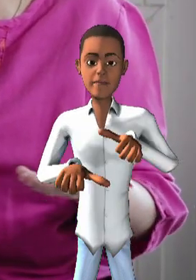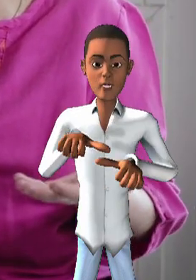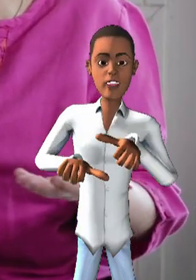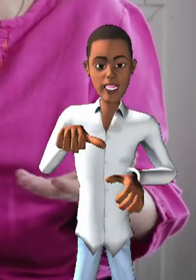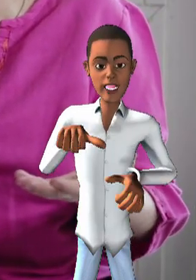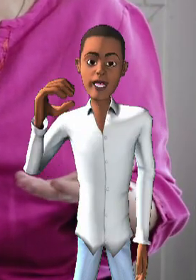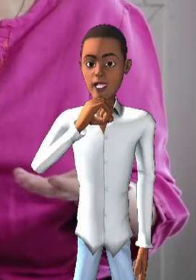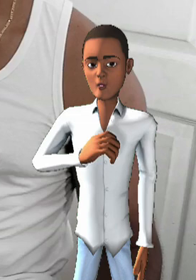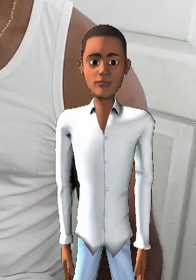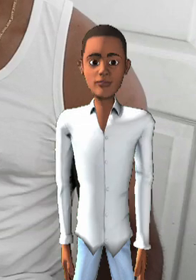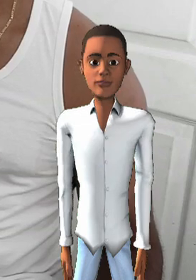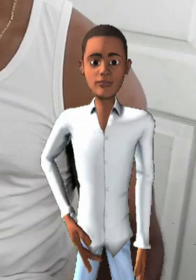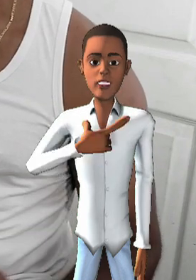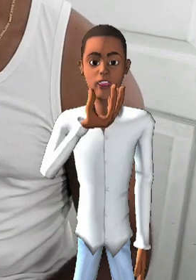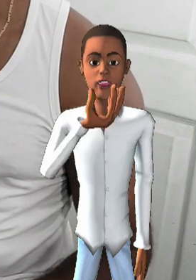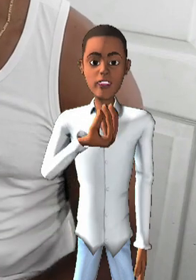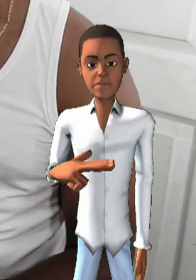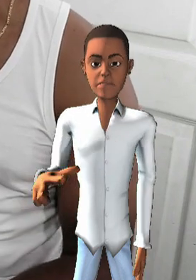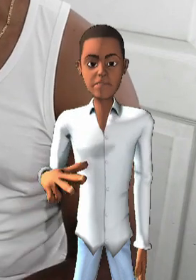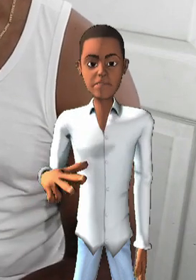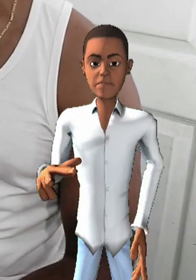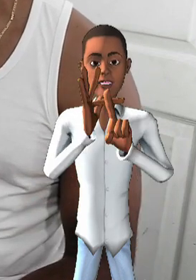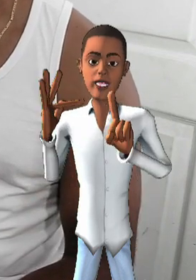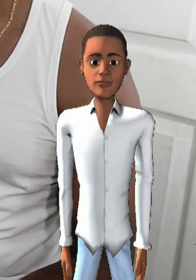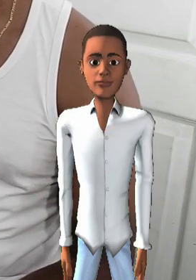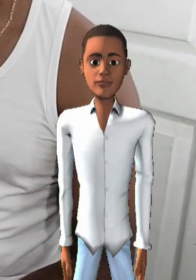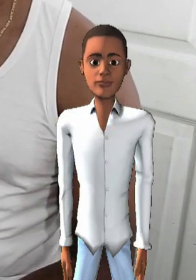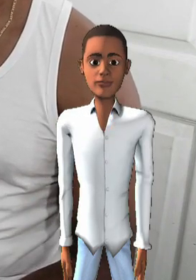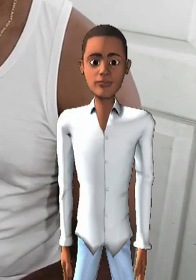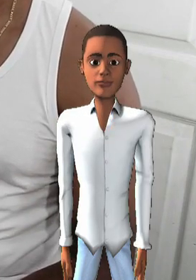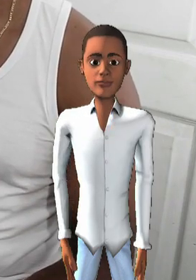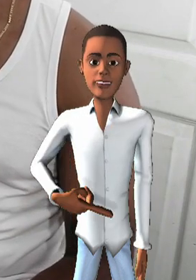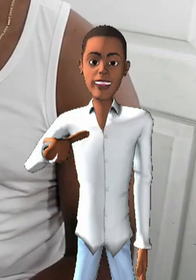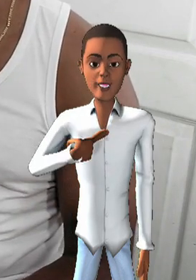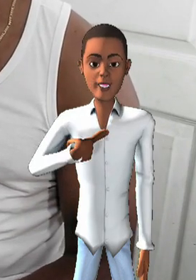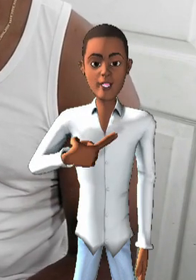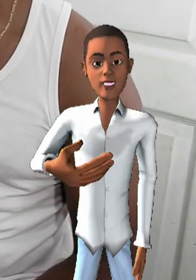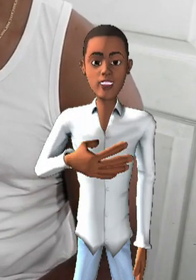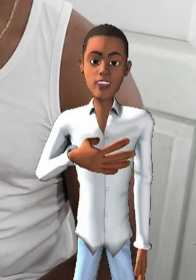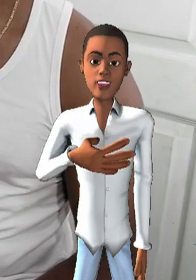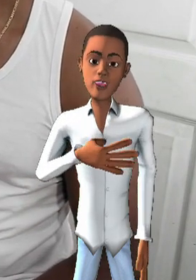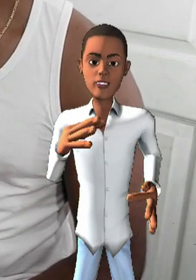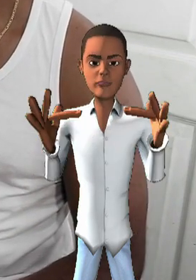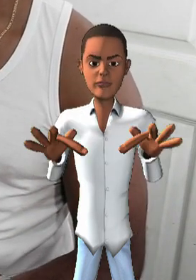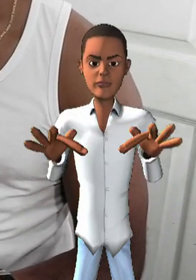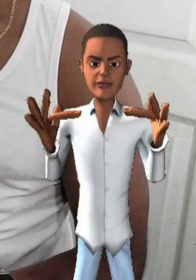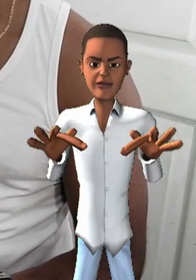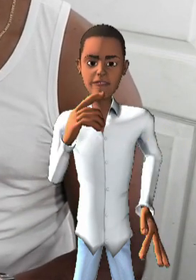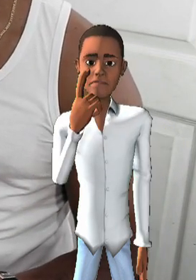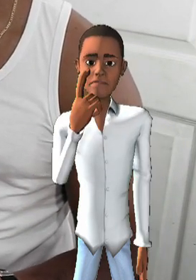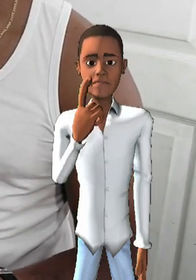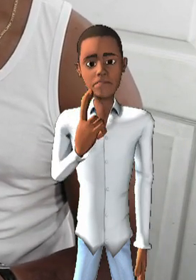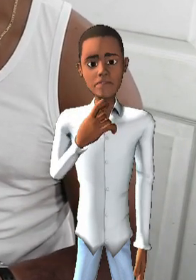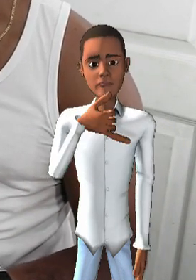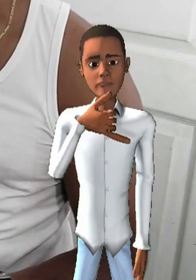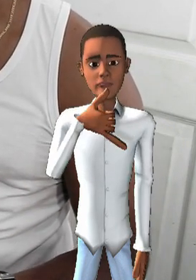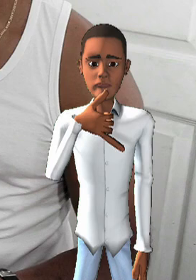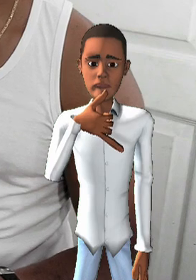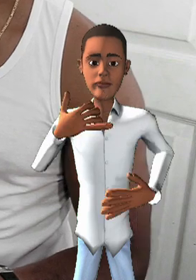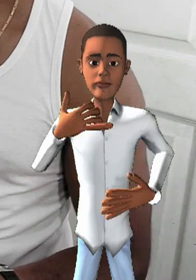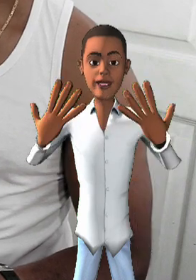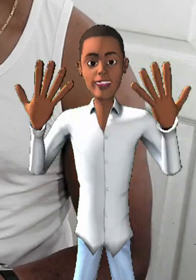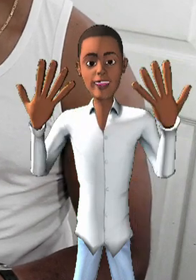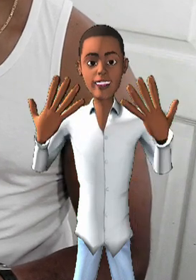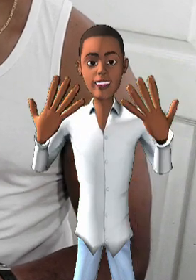que mudar logo. Eu sou um homem, não sou um super-herói. Sinto dor, tenho sentimento, choro,